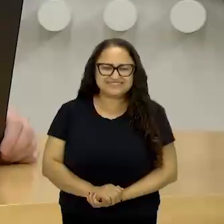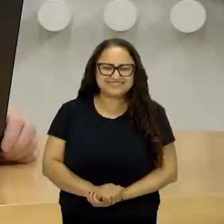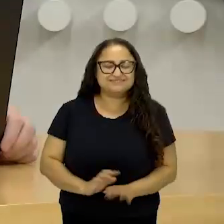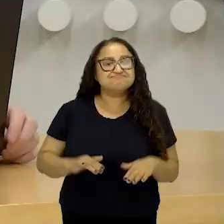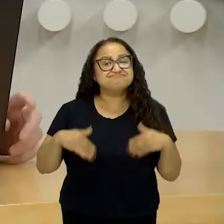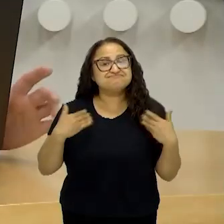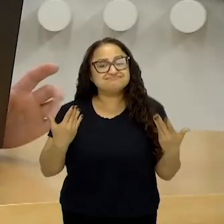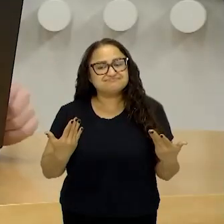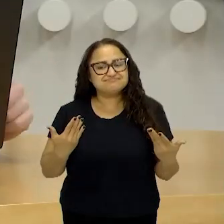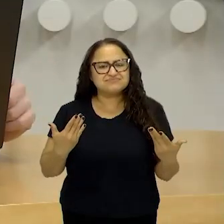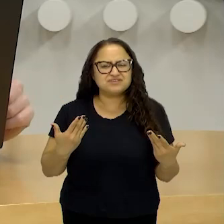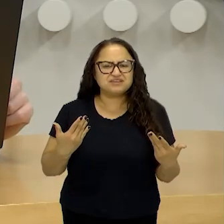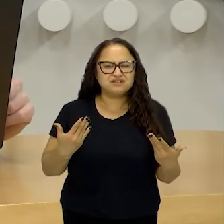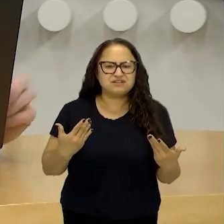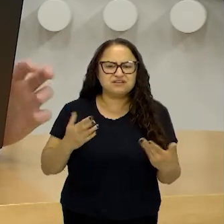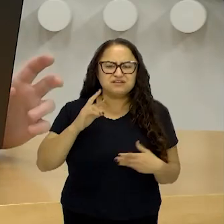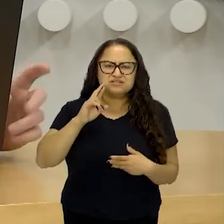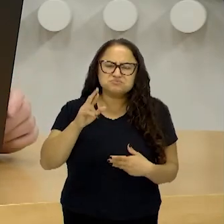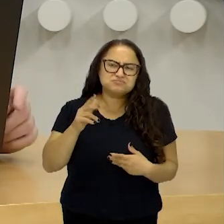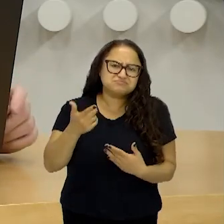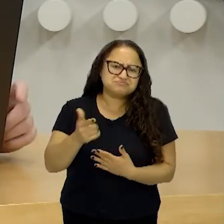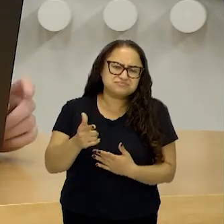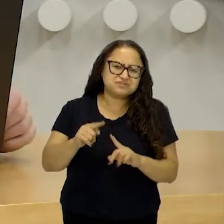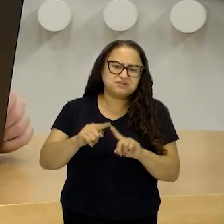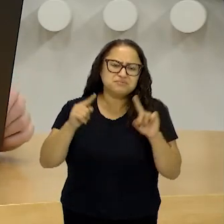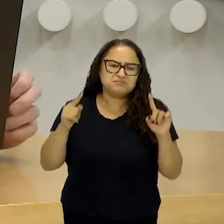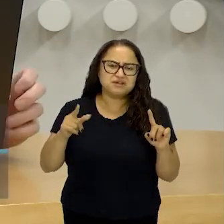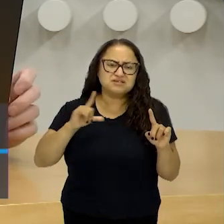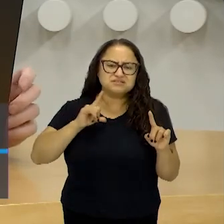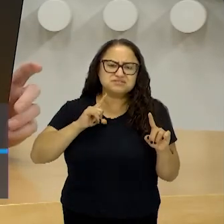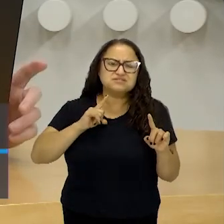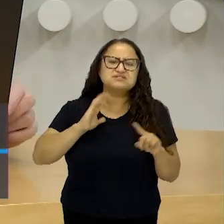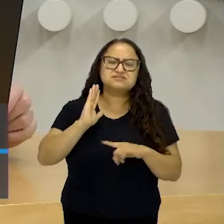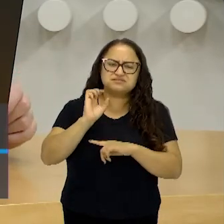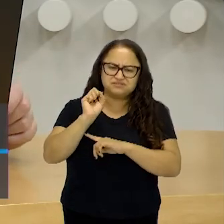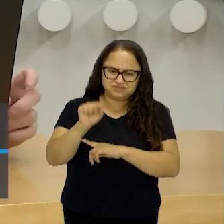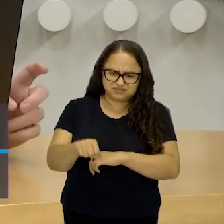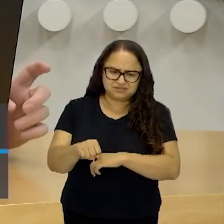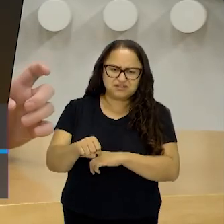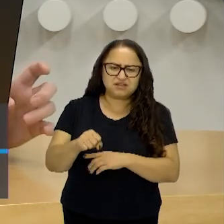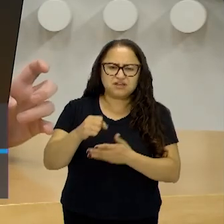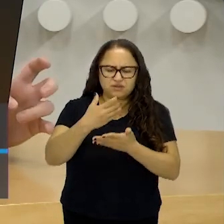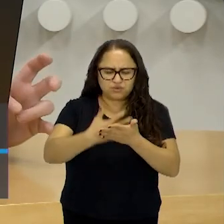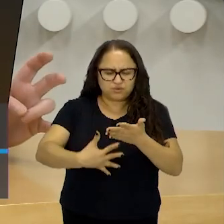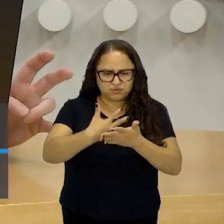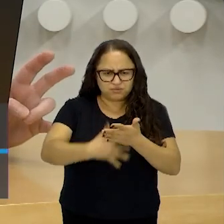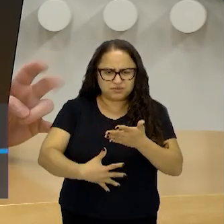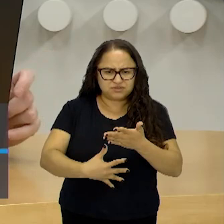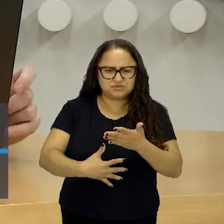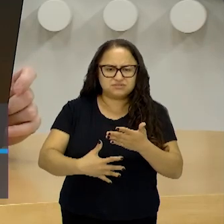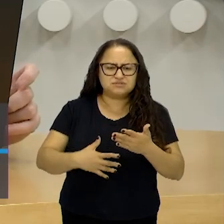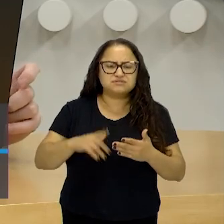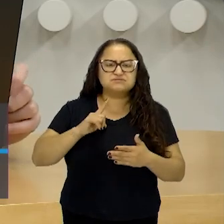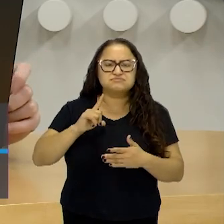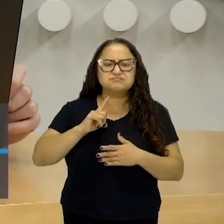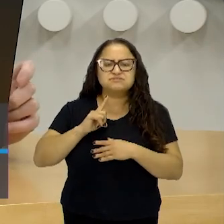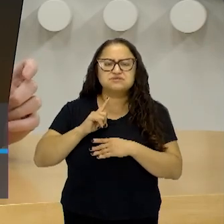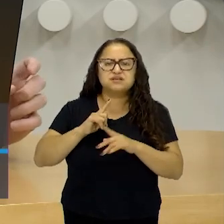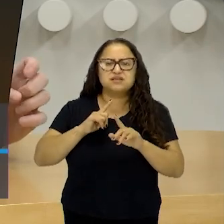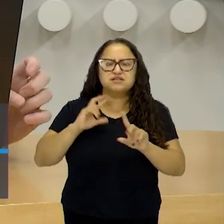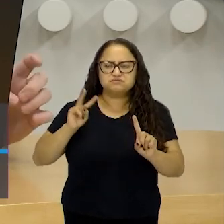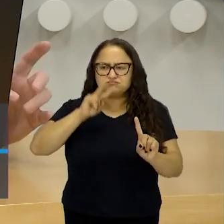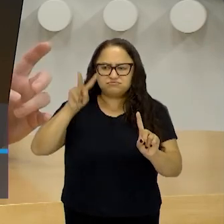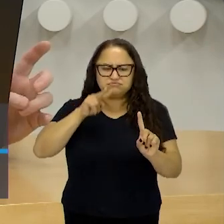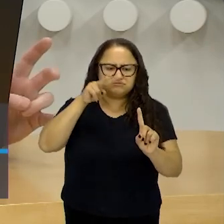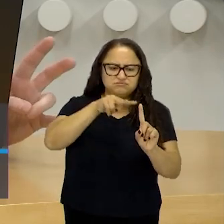Olha só, João, não subiram dessa ainda, mas eu vou colocar da Rita de Cássia, enquanto os professores copiam, né? Ela fala sobre os stereotypes, né? Que